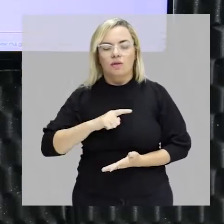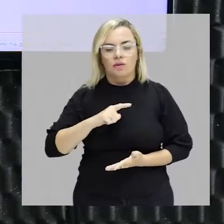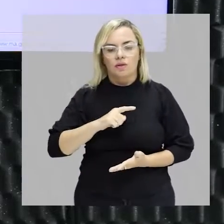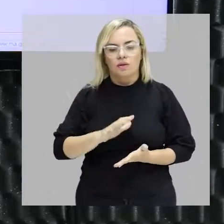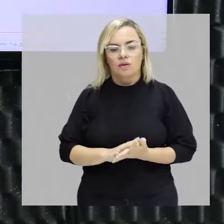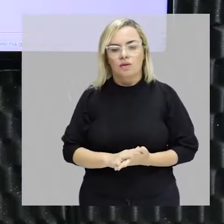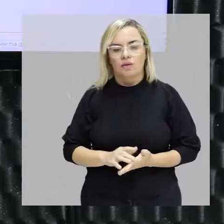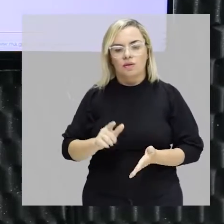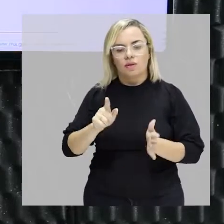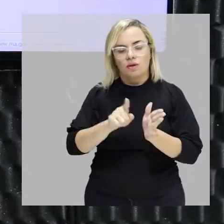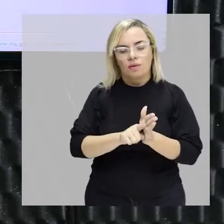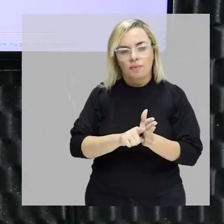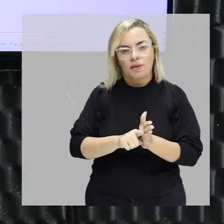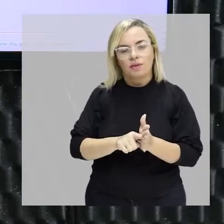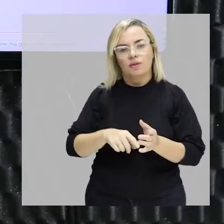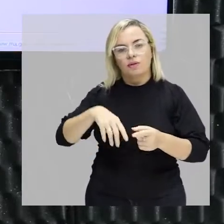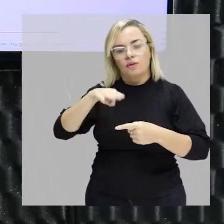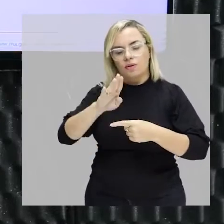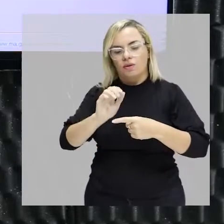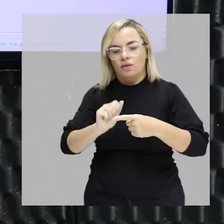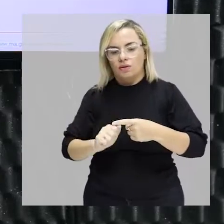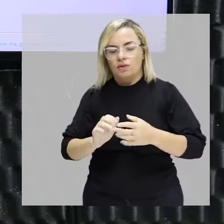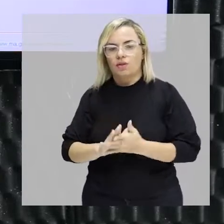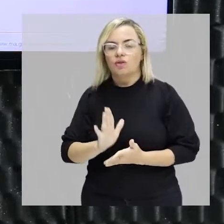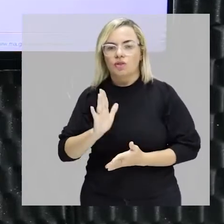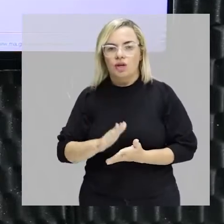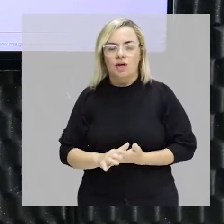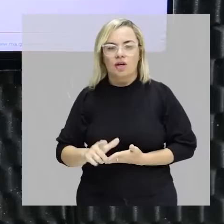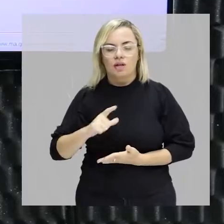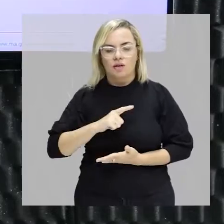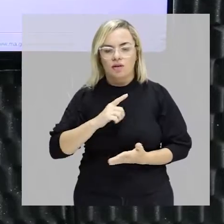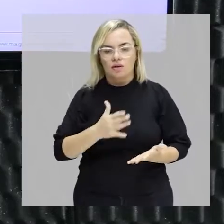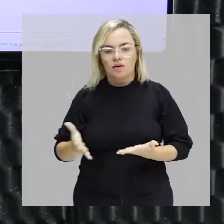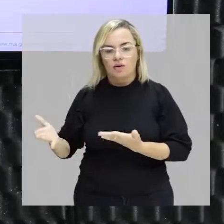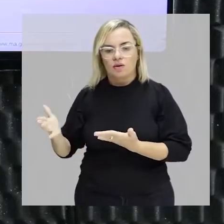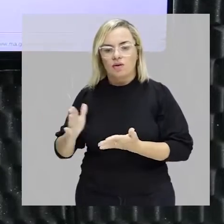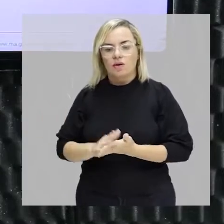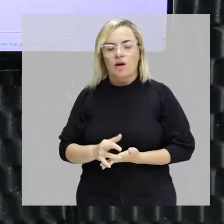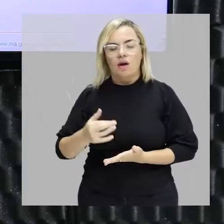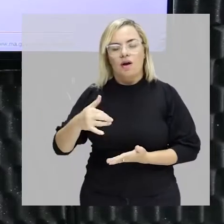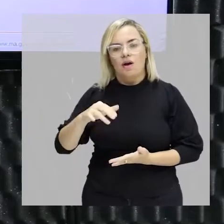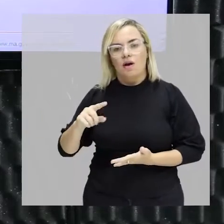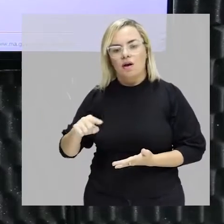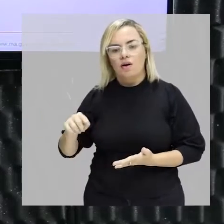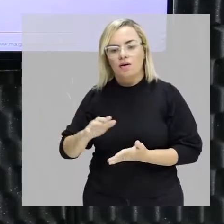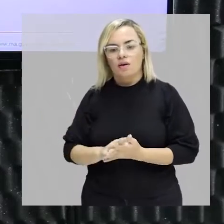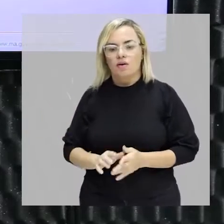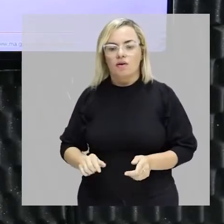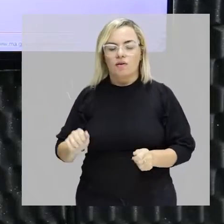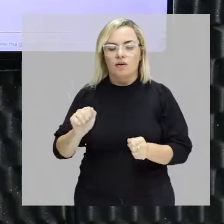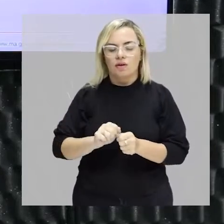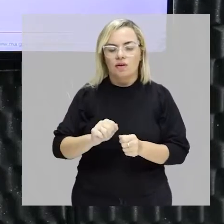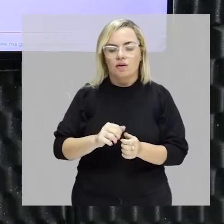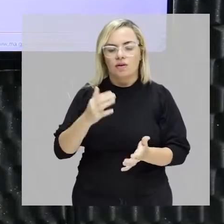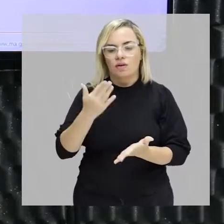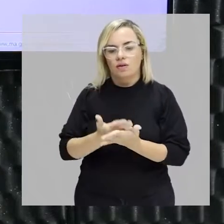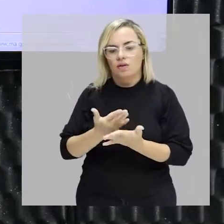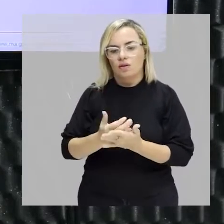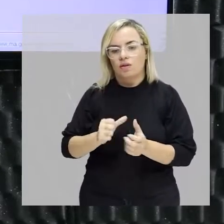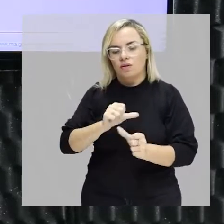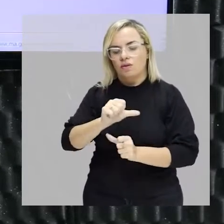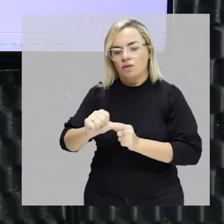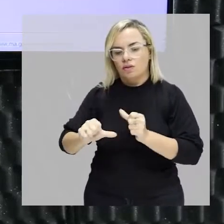menos b sobre a, então nós podemos, a partir da raiz, fazer o estudo da variação do sinal. Olha